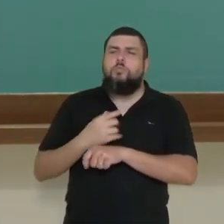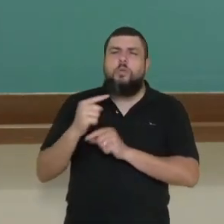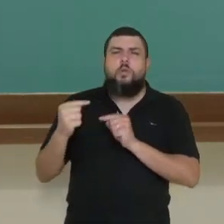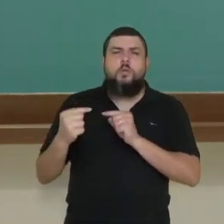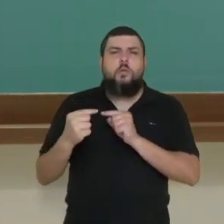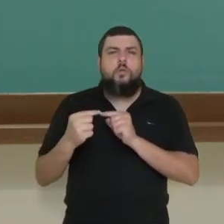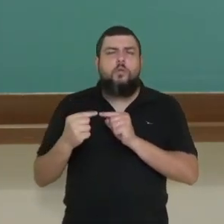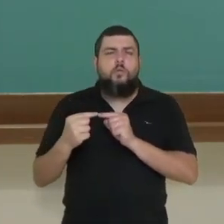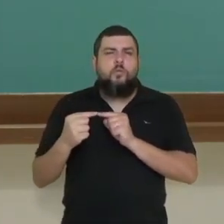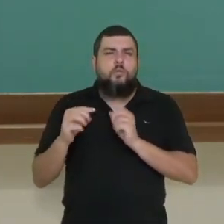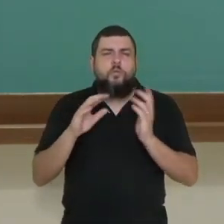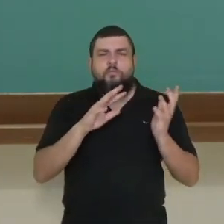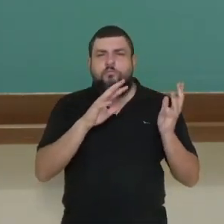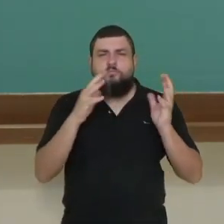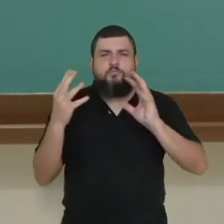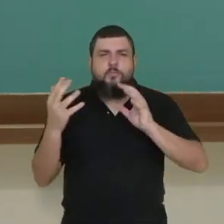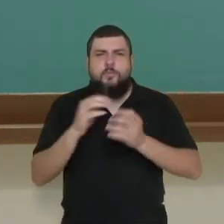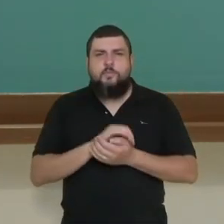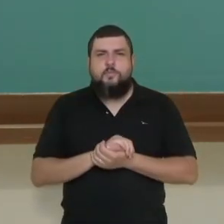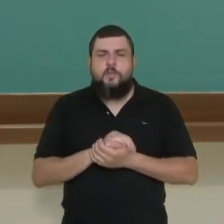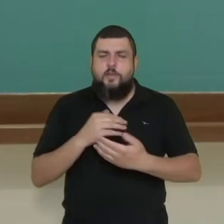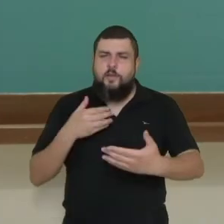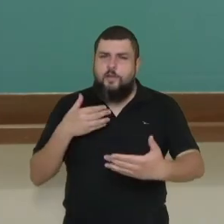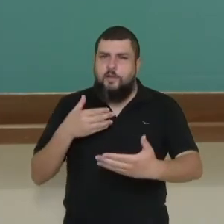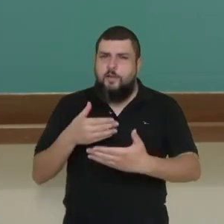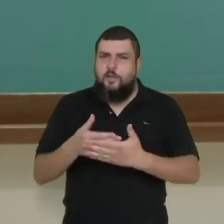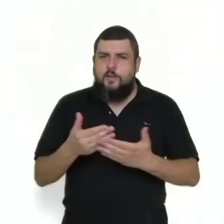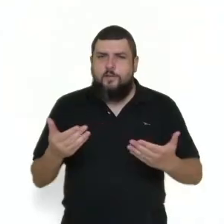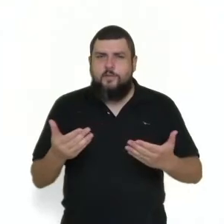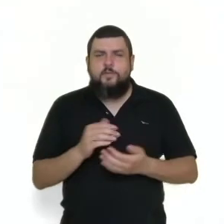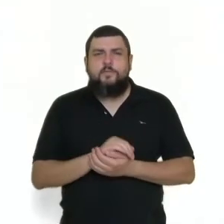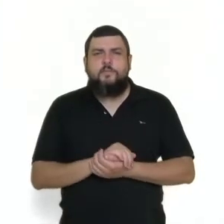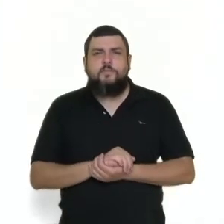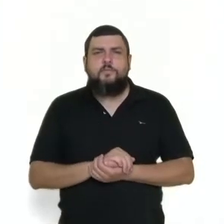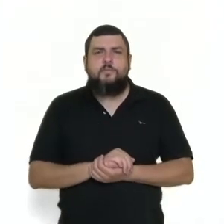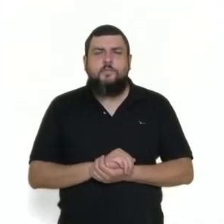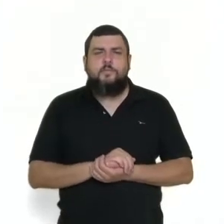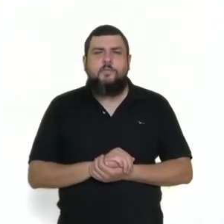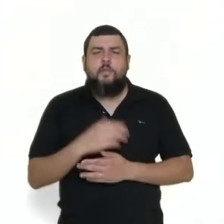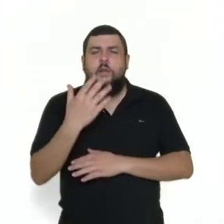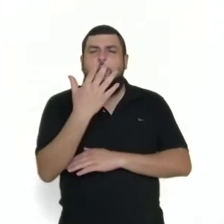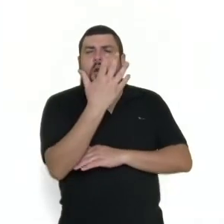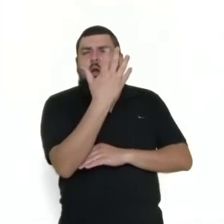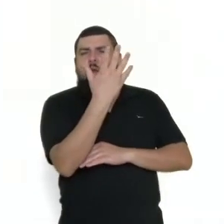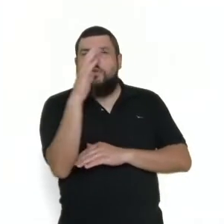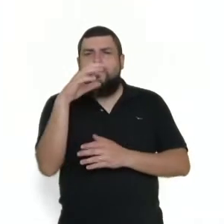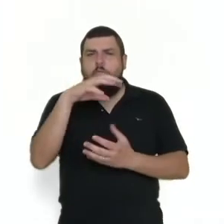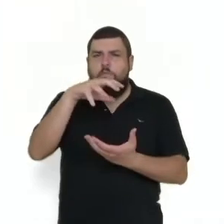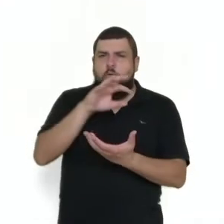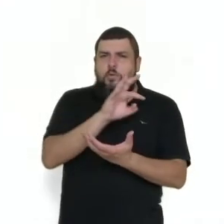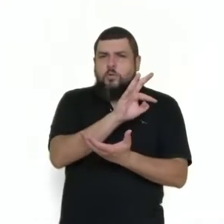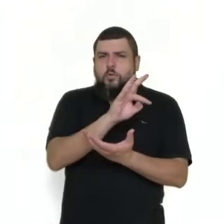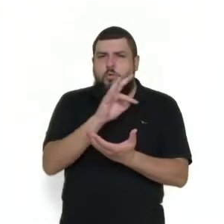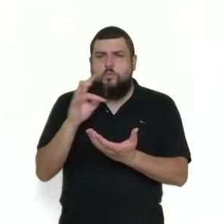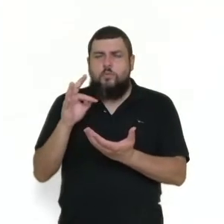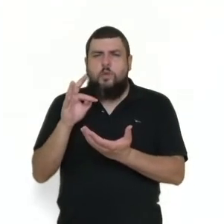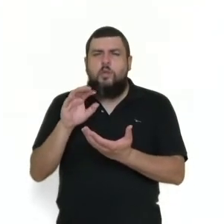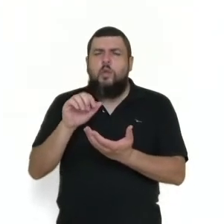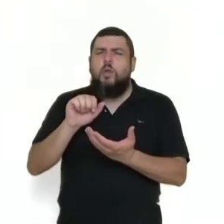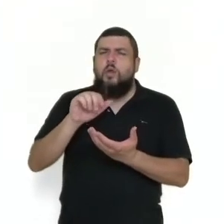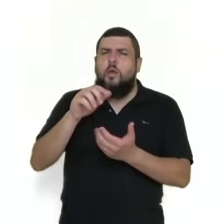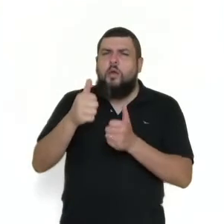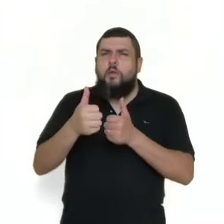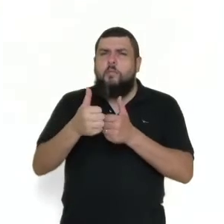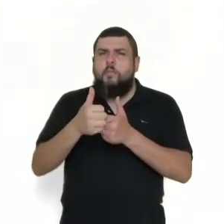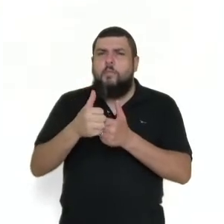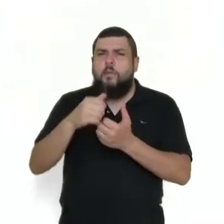existem até hoje e se proliferaram por ali. Agora a floresta tropical, que já são essas mais próximas à linha do Equador, onde